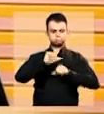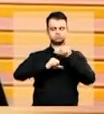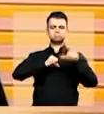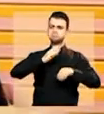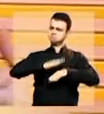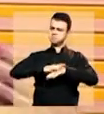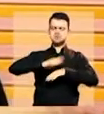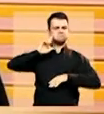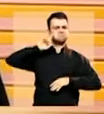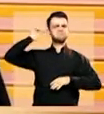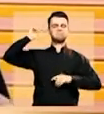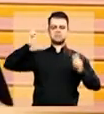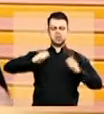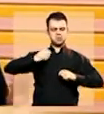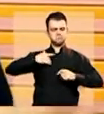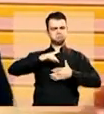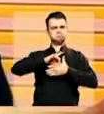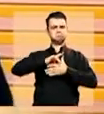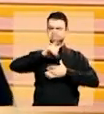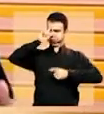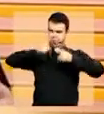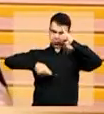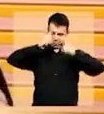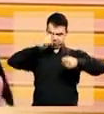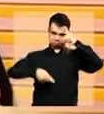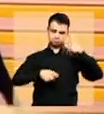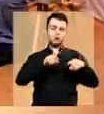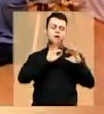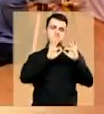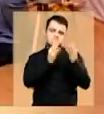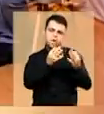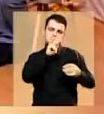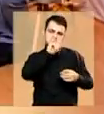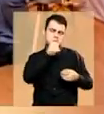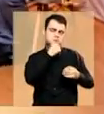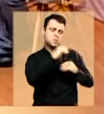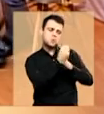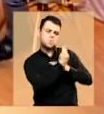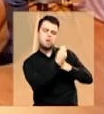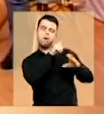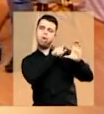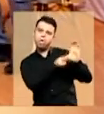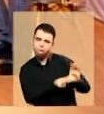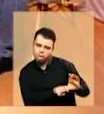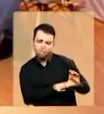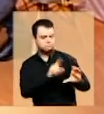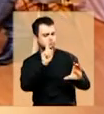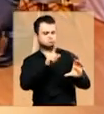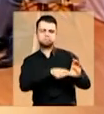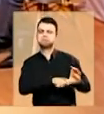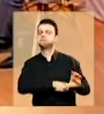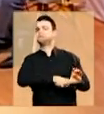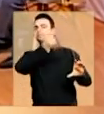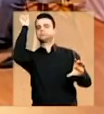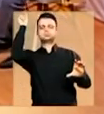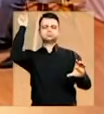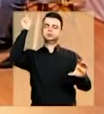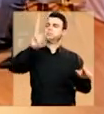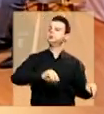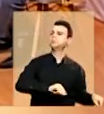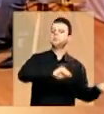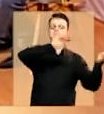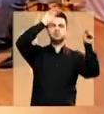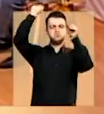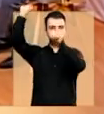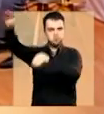você saiu da proteção dos seus pais, de casa, né? Vamos novamente, eu saí da minha zona de conforto e eu estou num